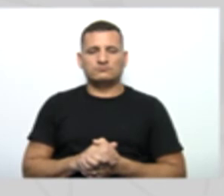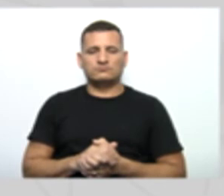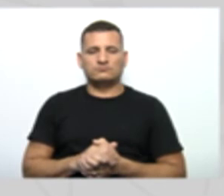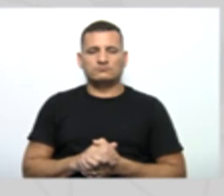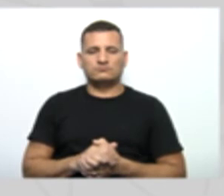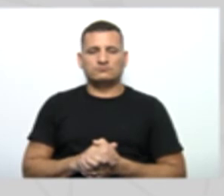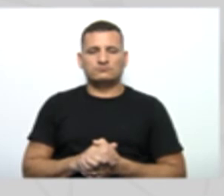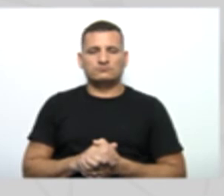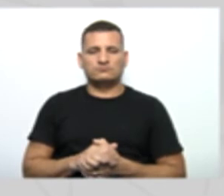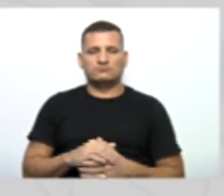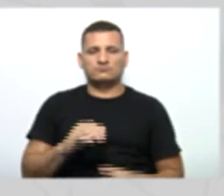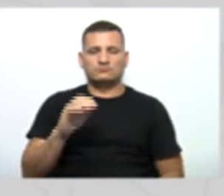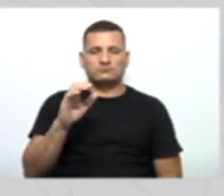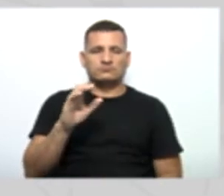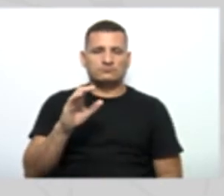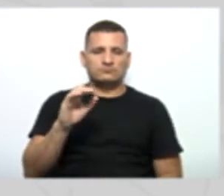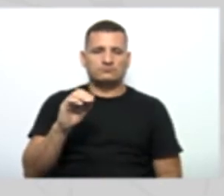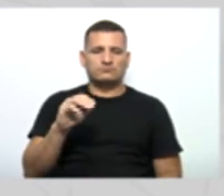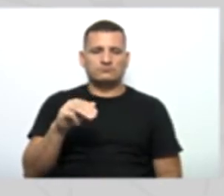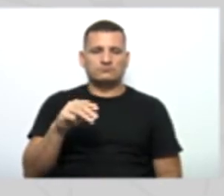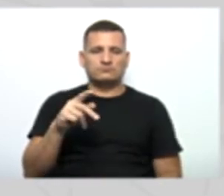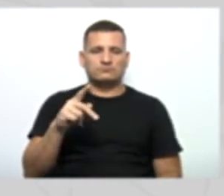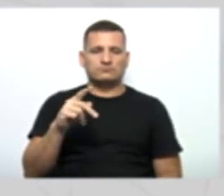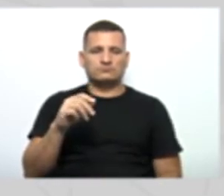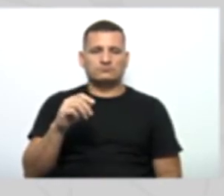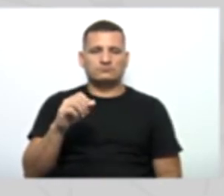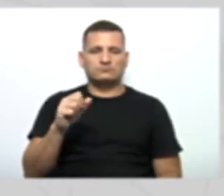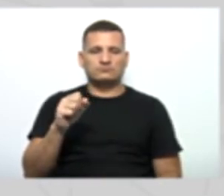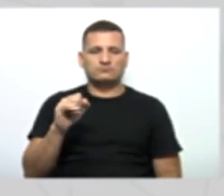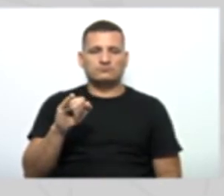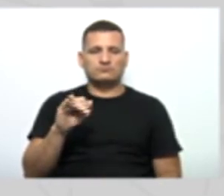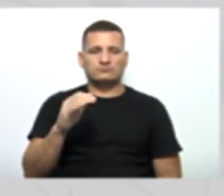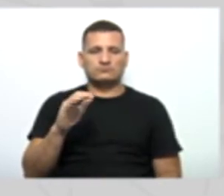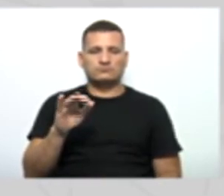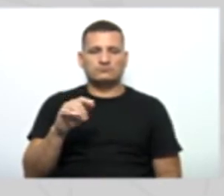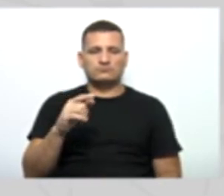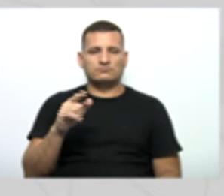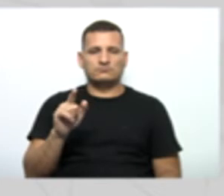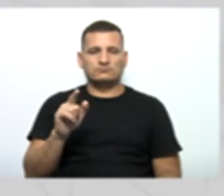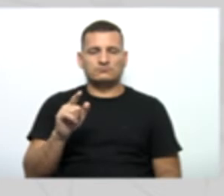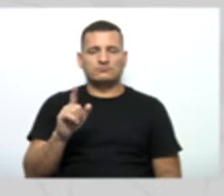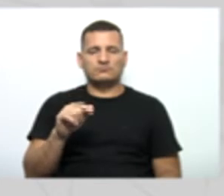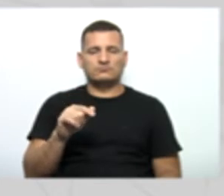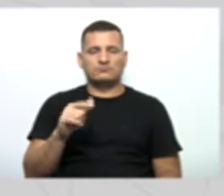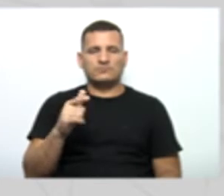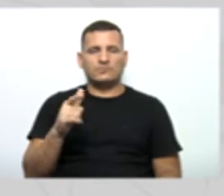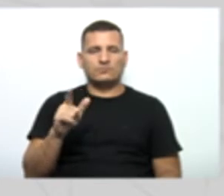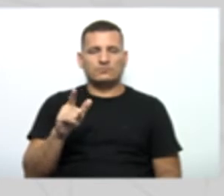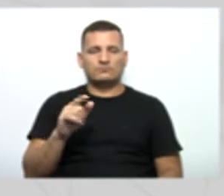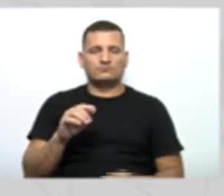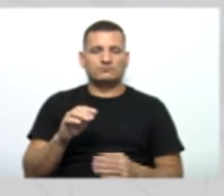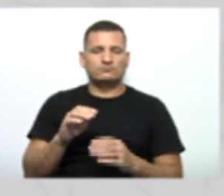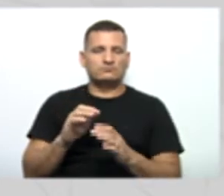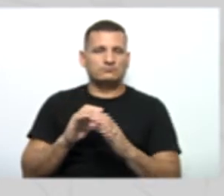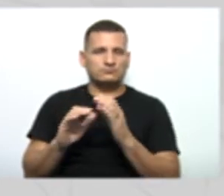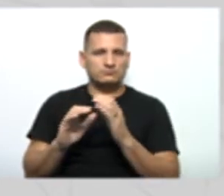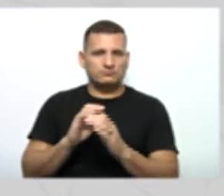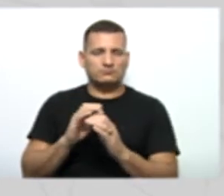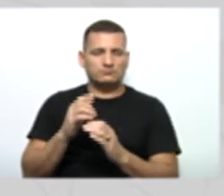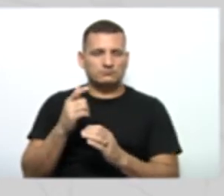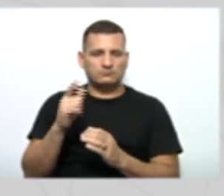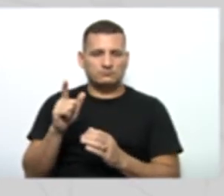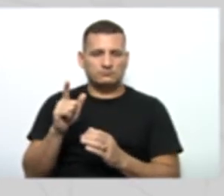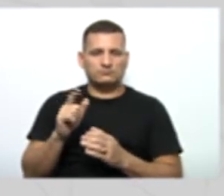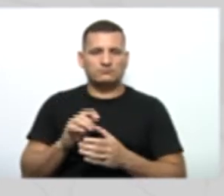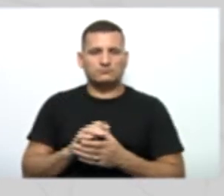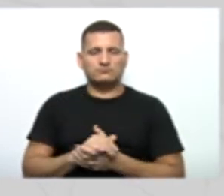a composição é o que, ó? Outro tipo de associação, certo? Eu quero deixar bem claro